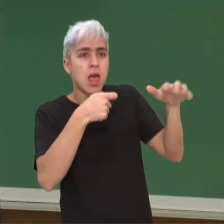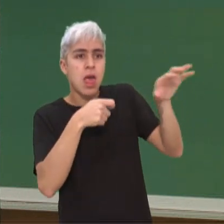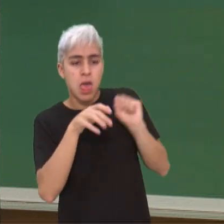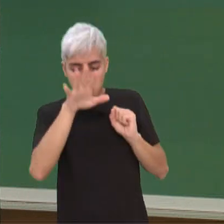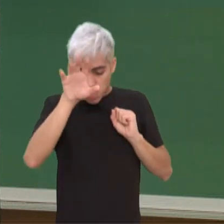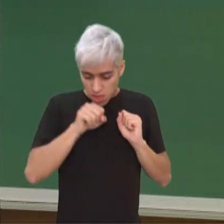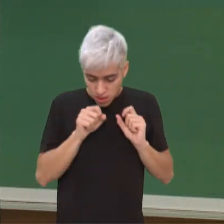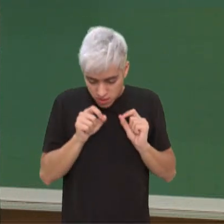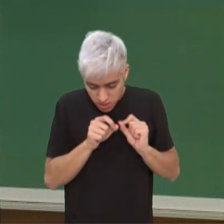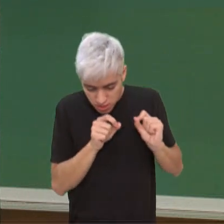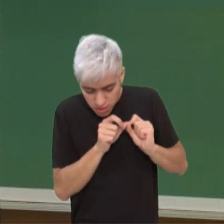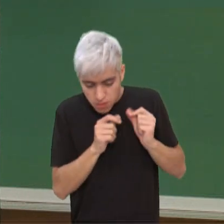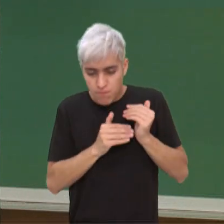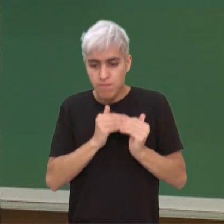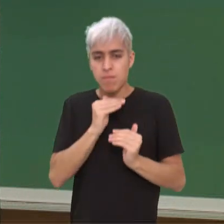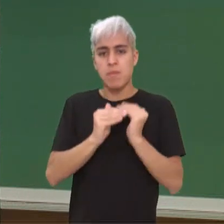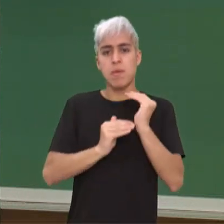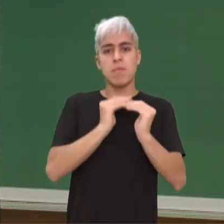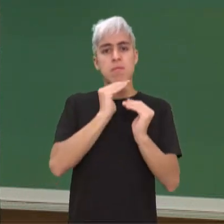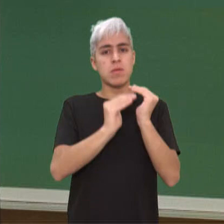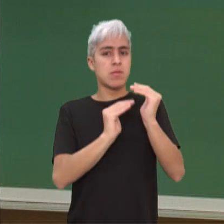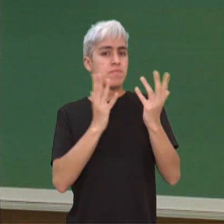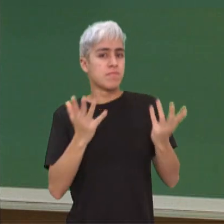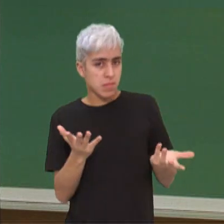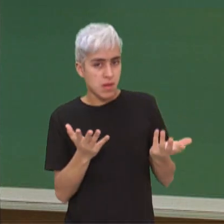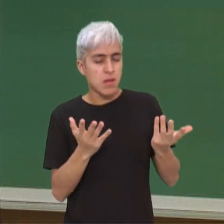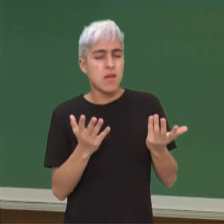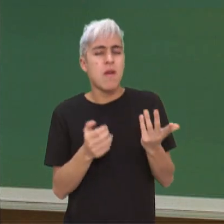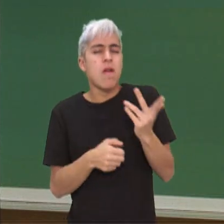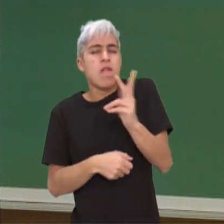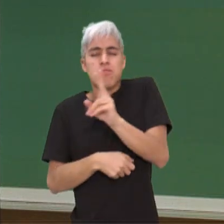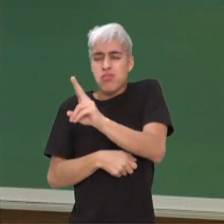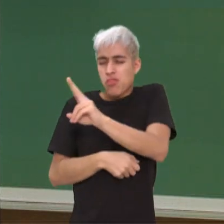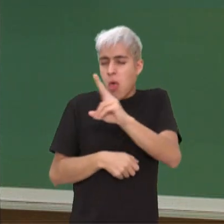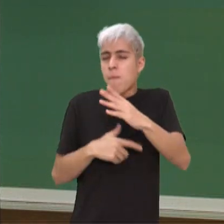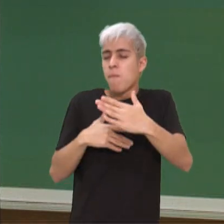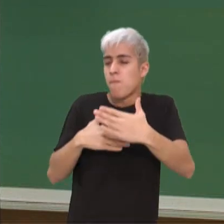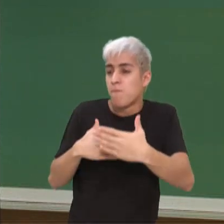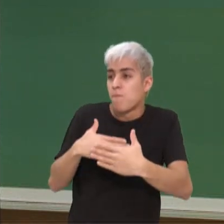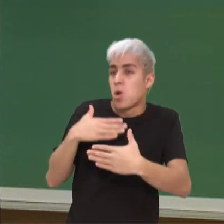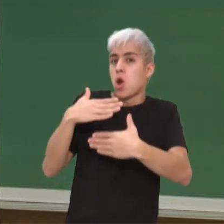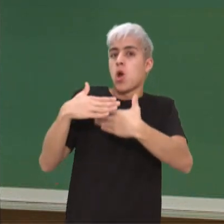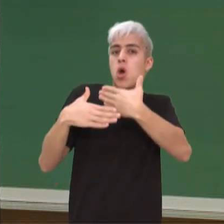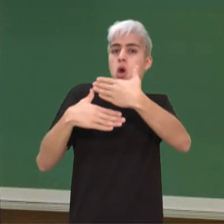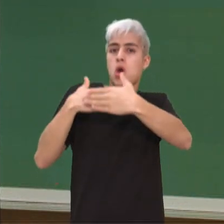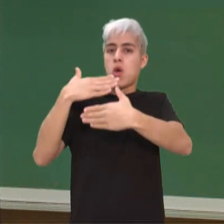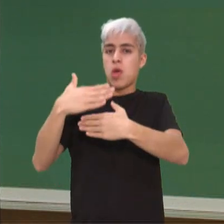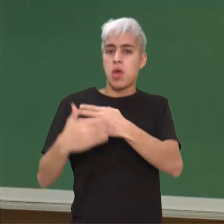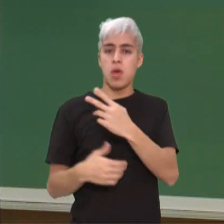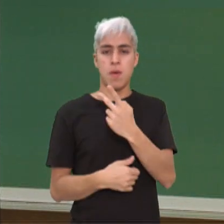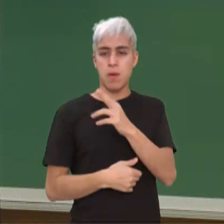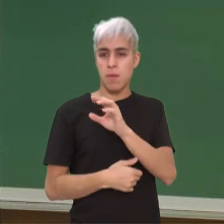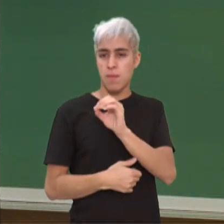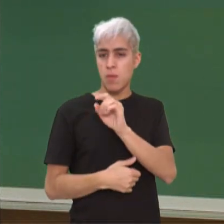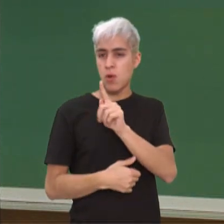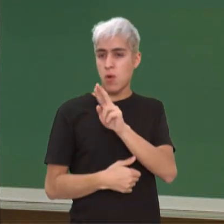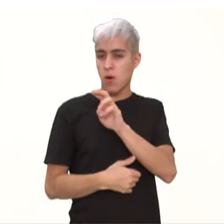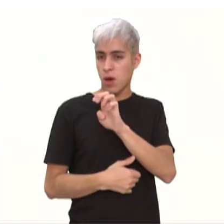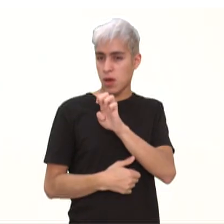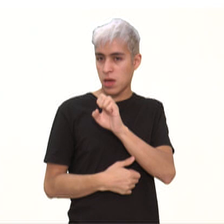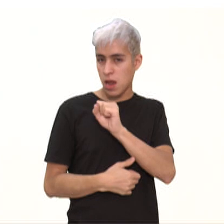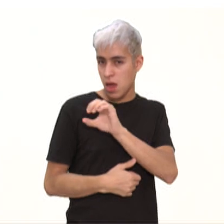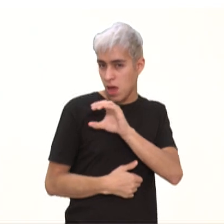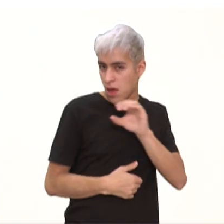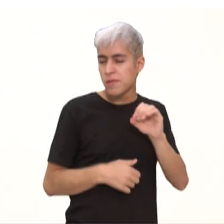para causar o desenvolvimento, o tão chamado progresso em si, ok? Então, eu